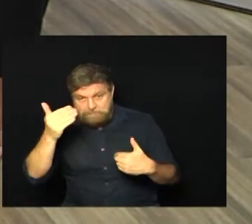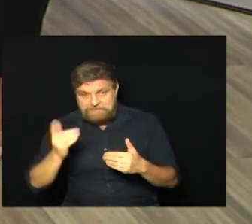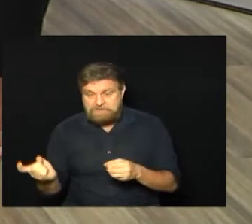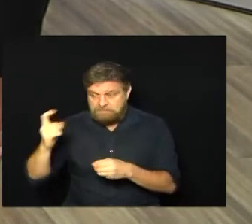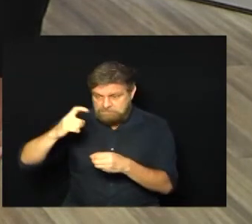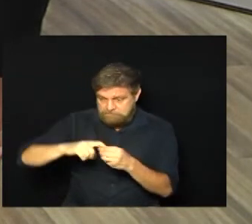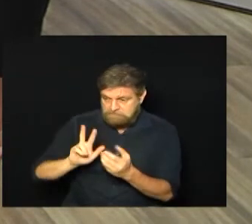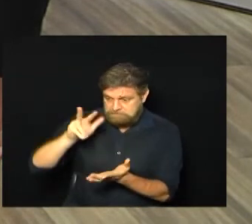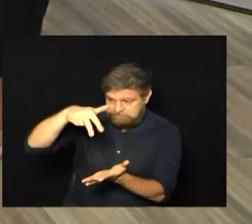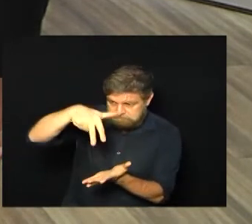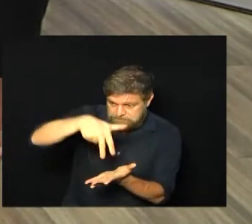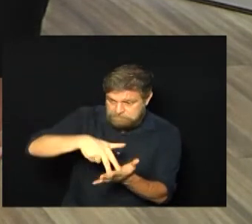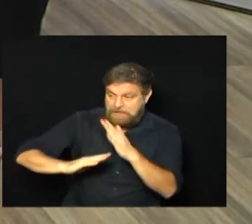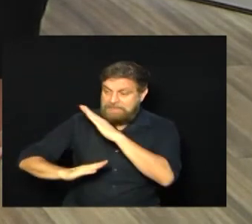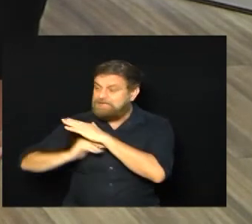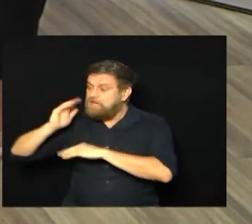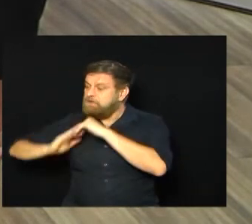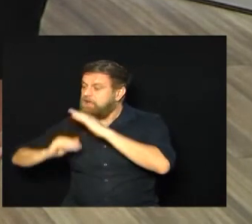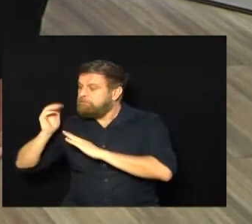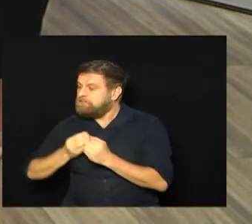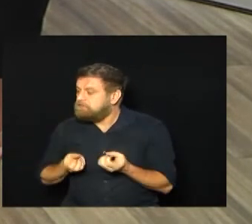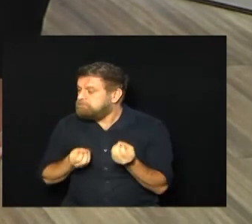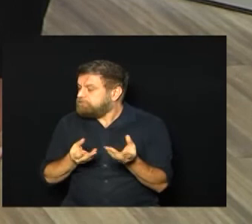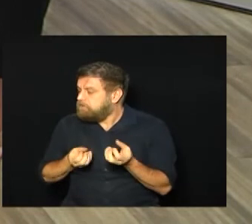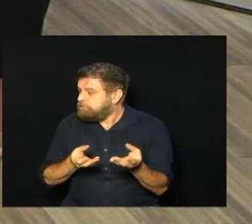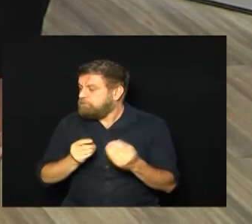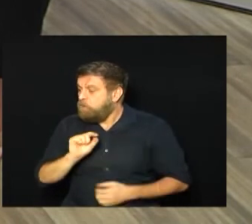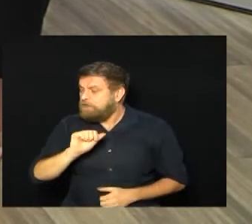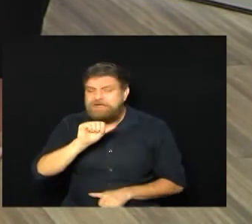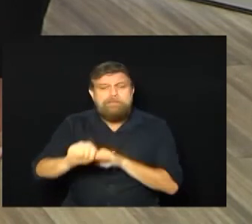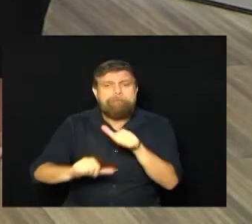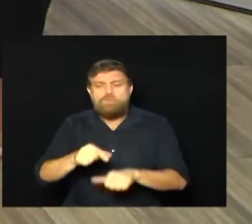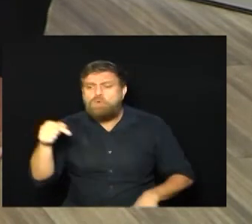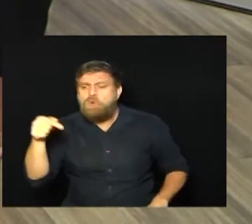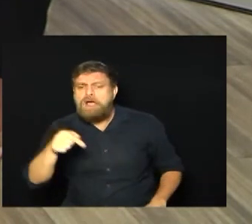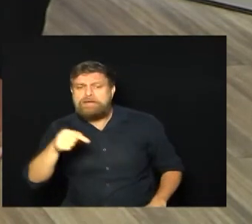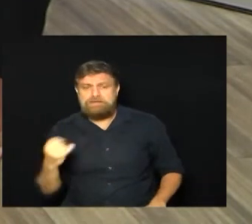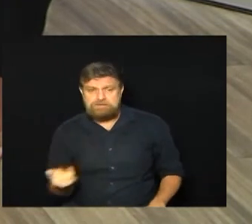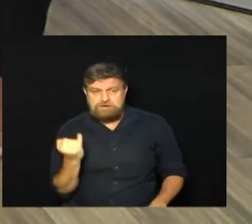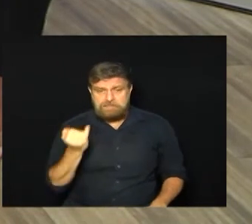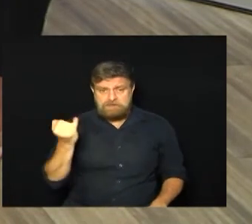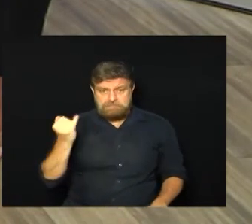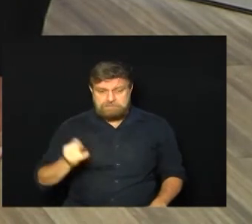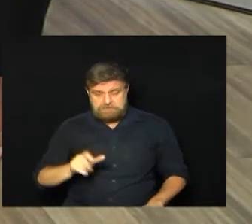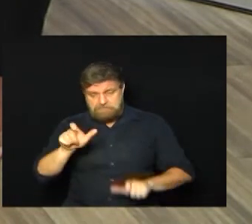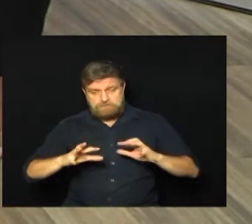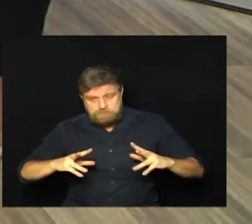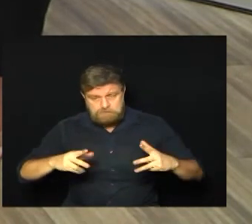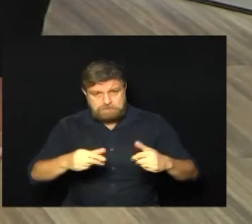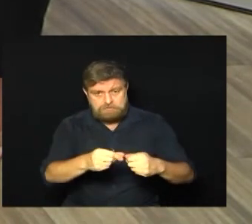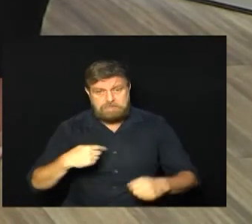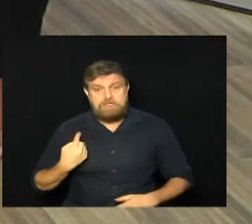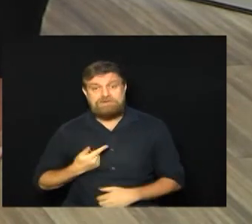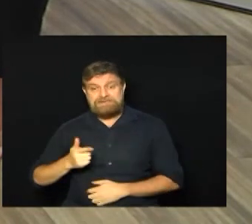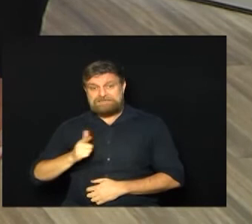a pouco com as notícias do Legislativo, contando aqui mudanças na Câmara de Campinas, importante para todos os cidadãos, e também nós